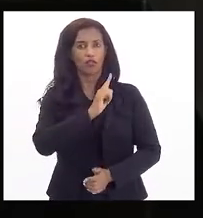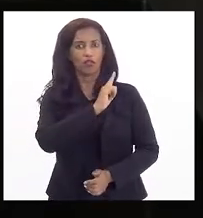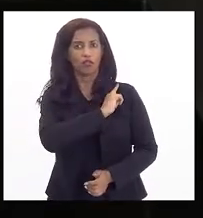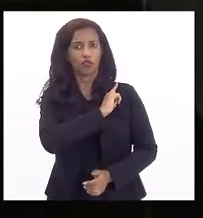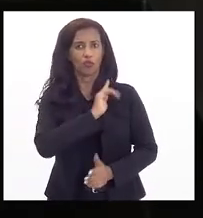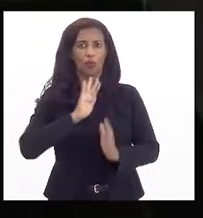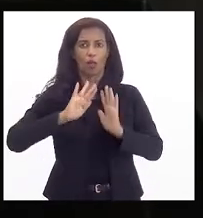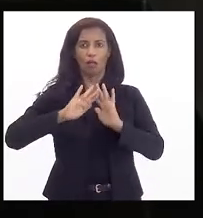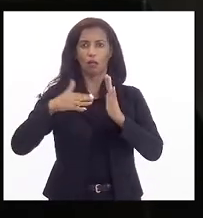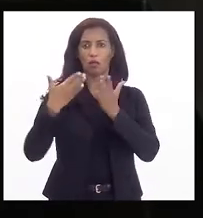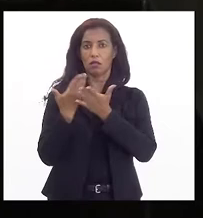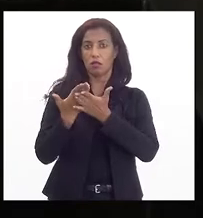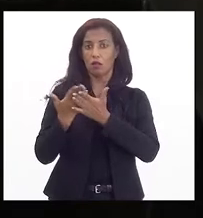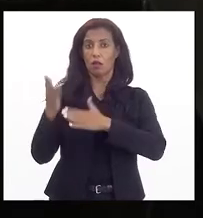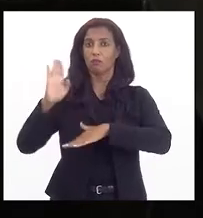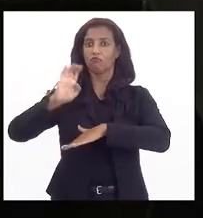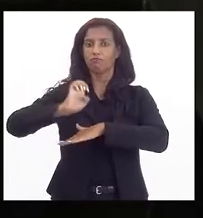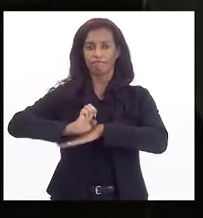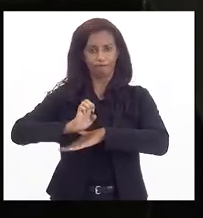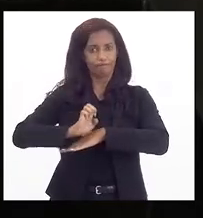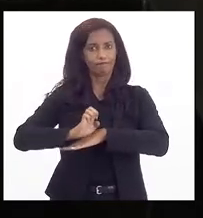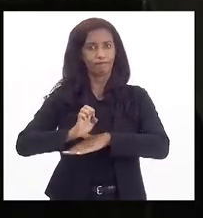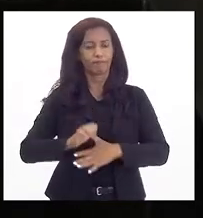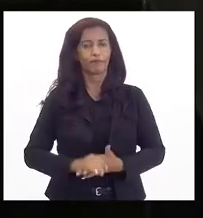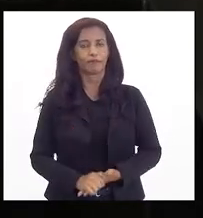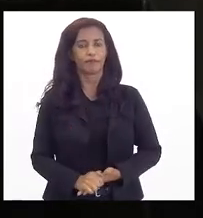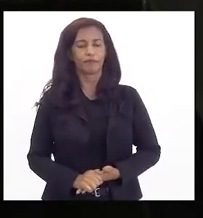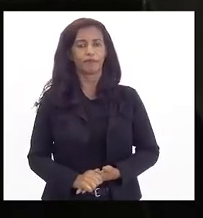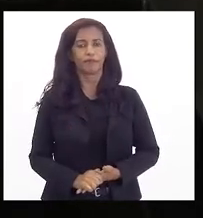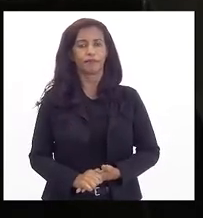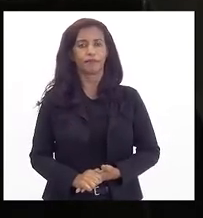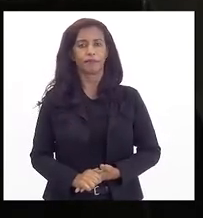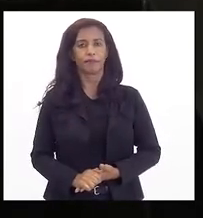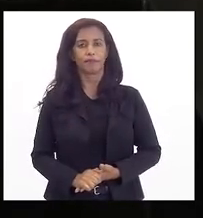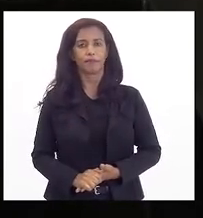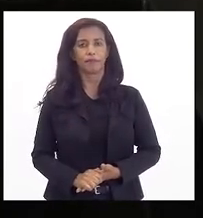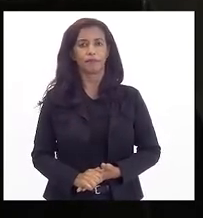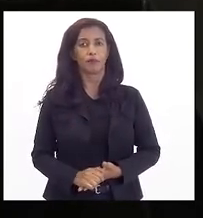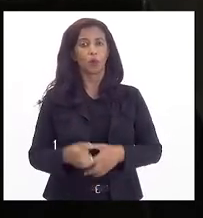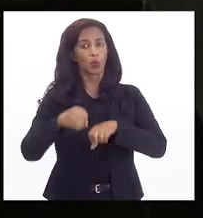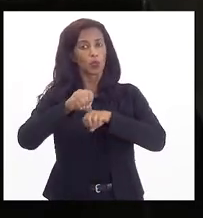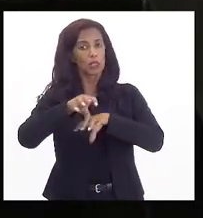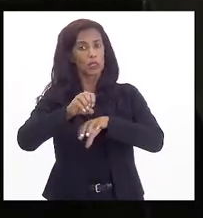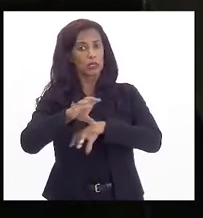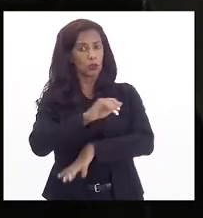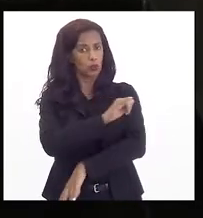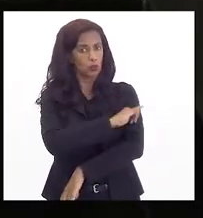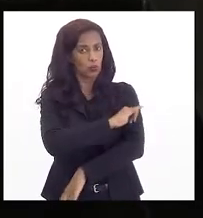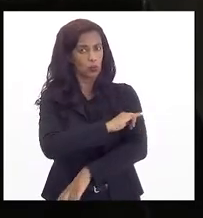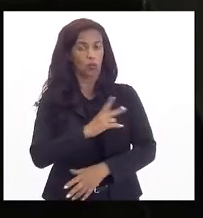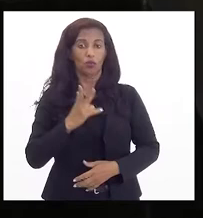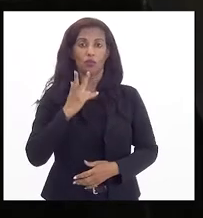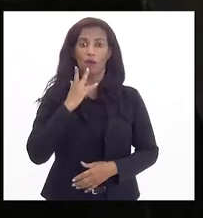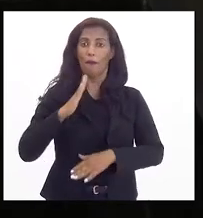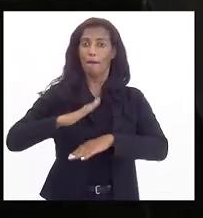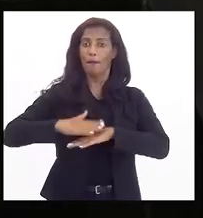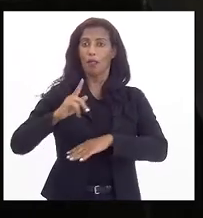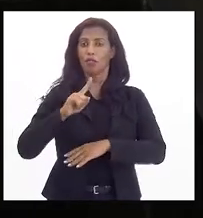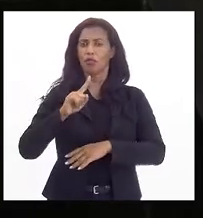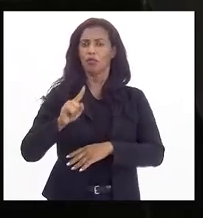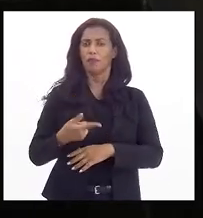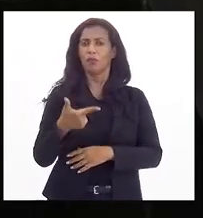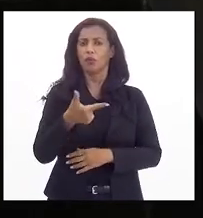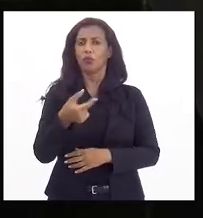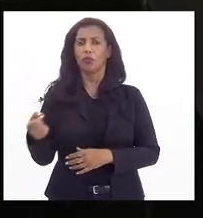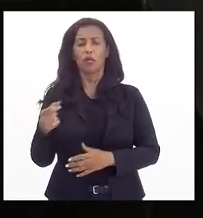das escolas estaduais da rede educacional do Rio de Janeiro. Nós estamos falando de mais de